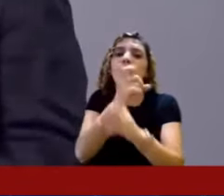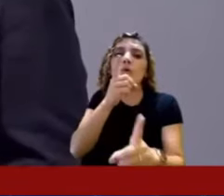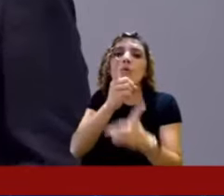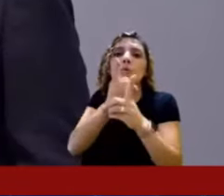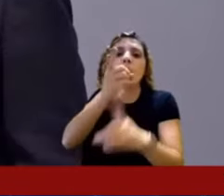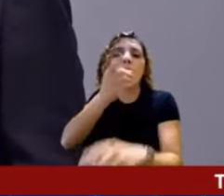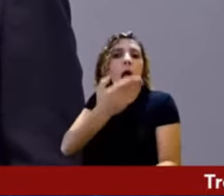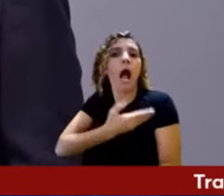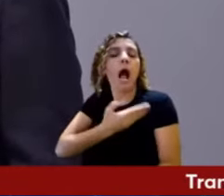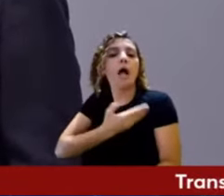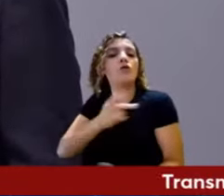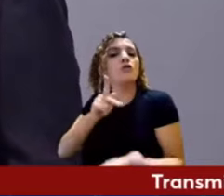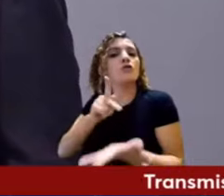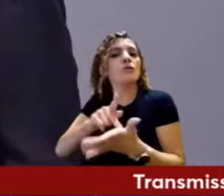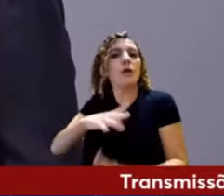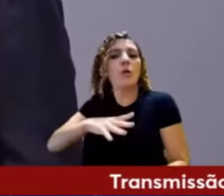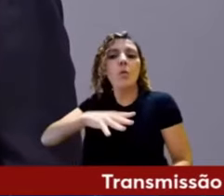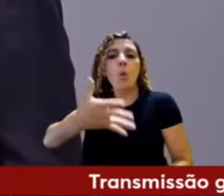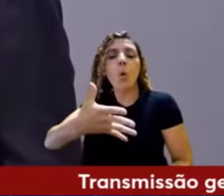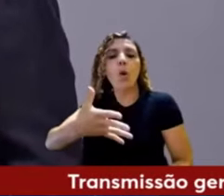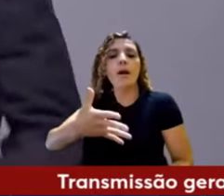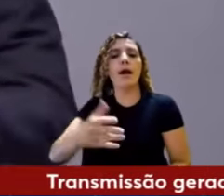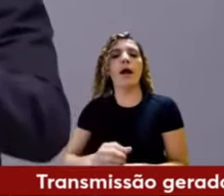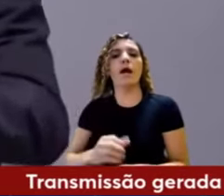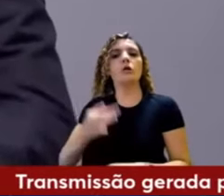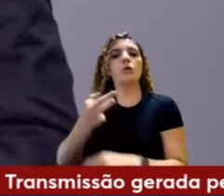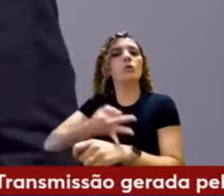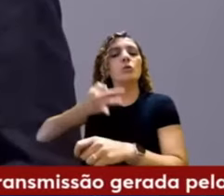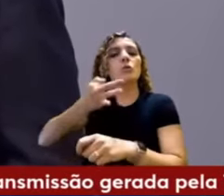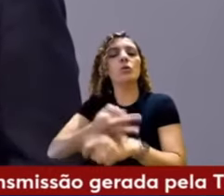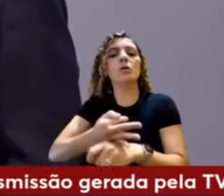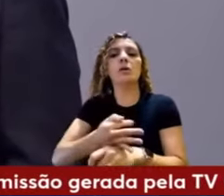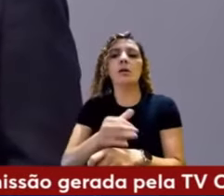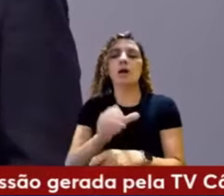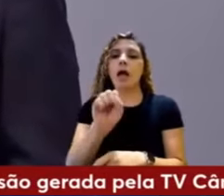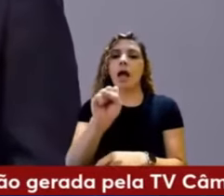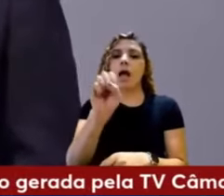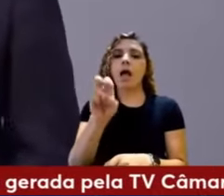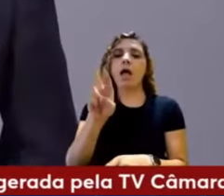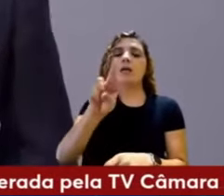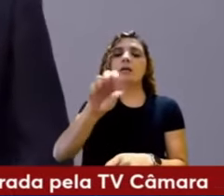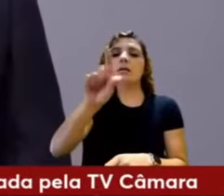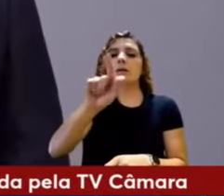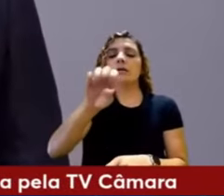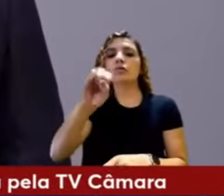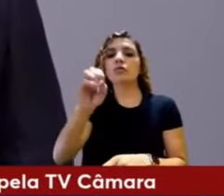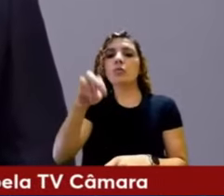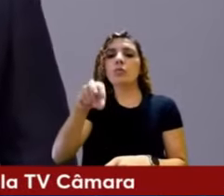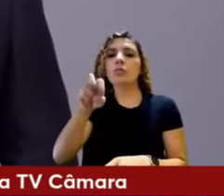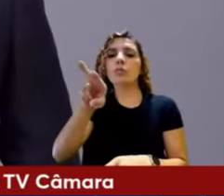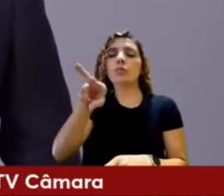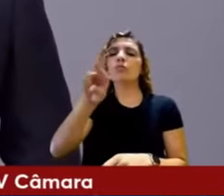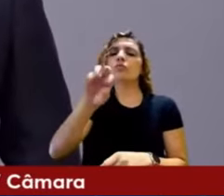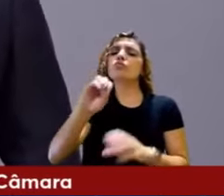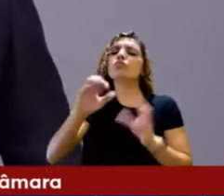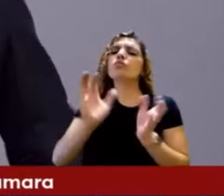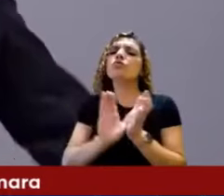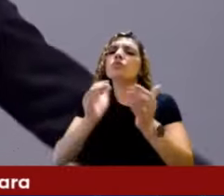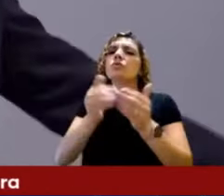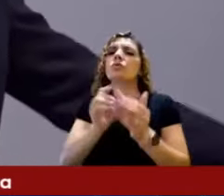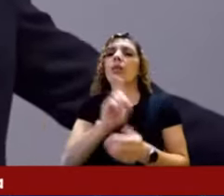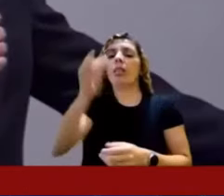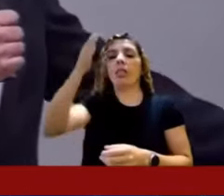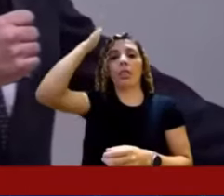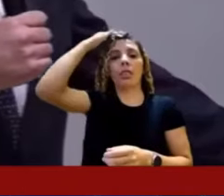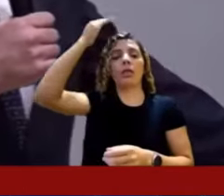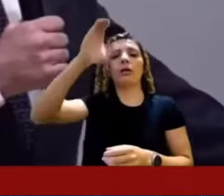tivessem coragem de enfrentar Sérgio Moro, Dallagnol e toda aquela turma de Curitiba. Fico